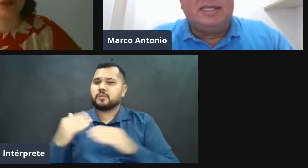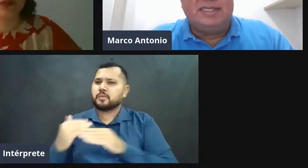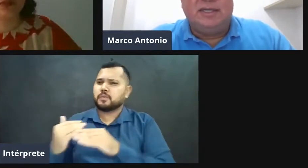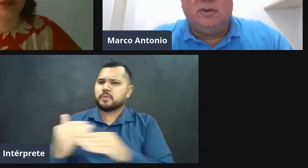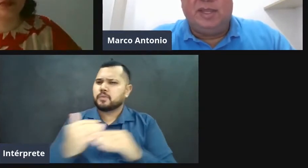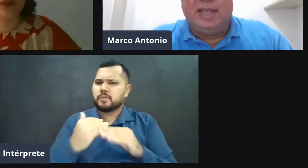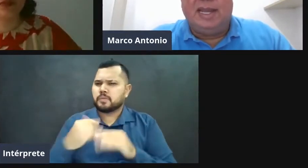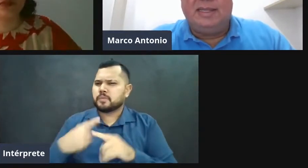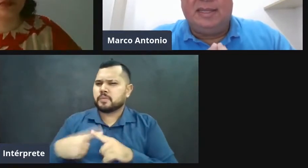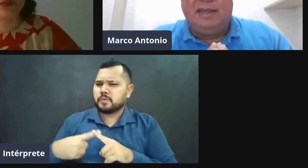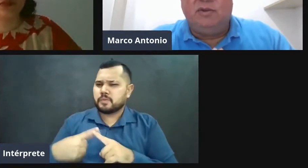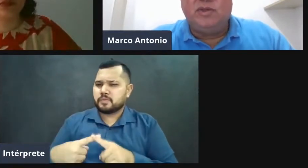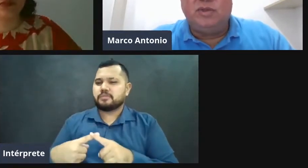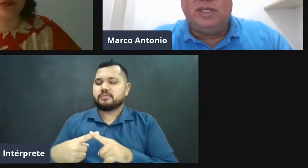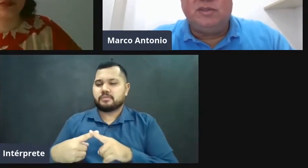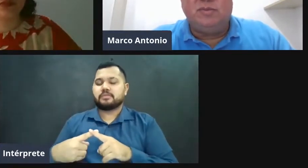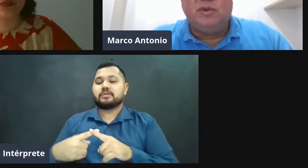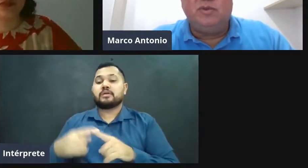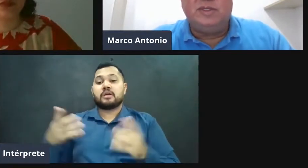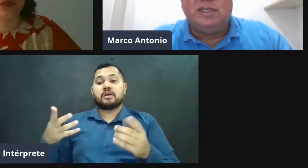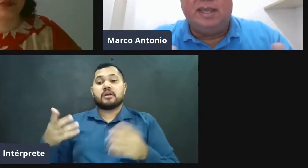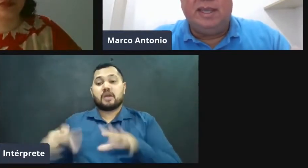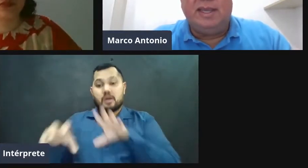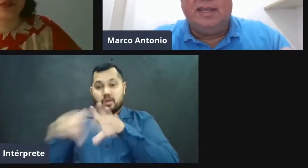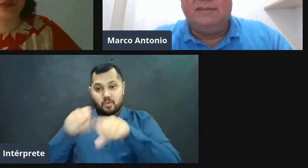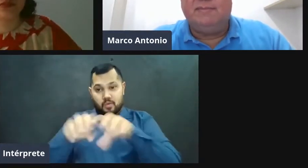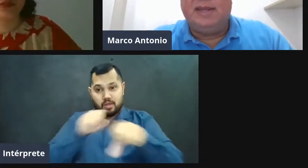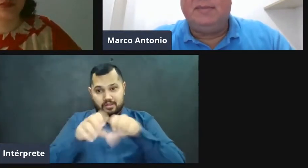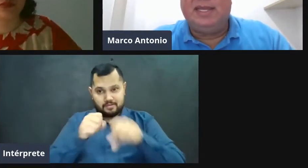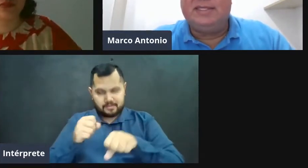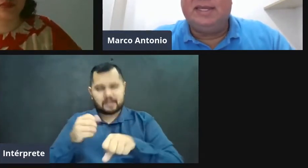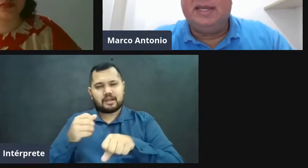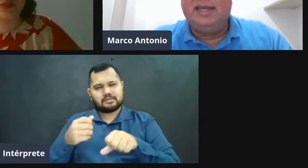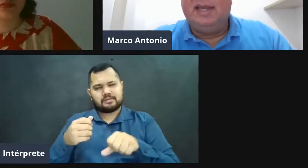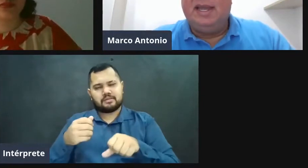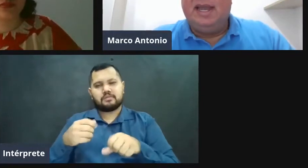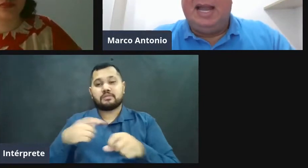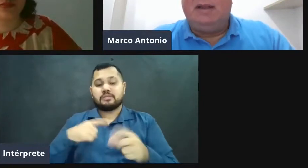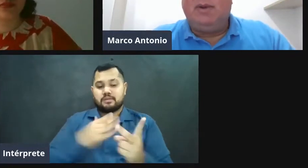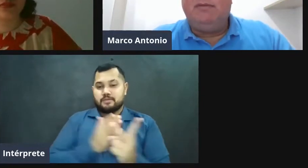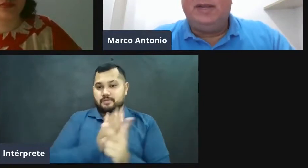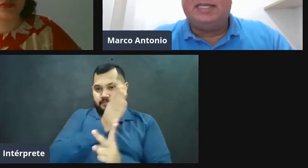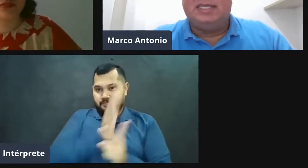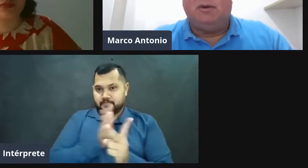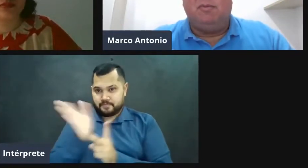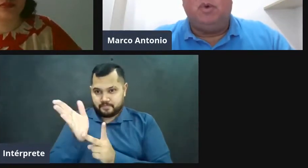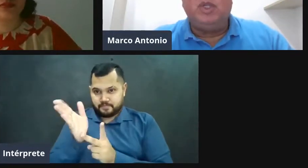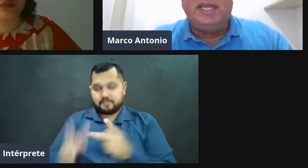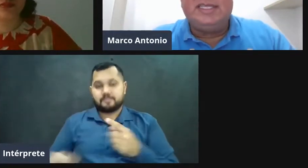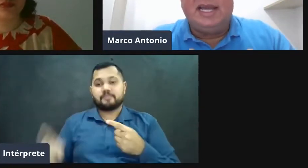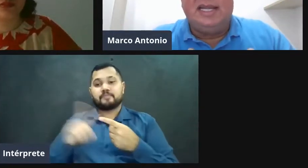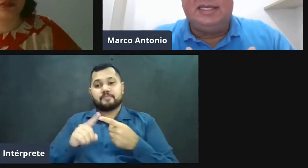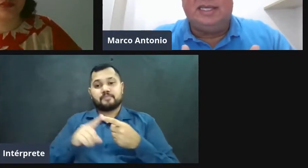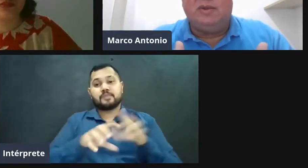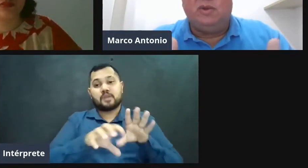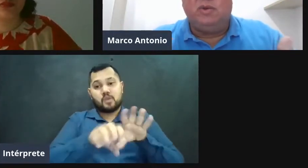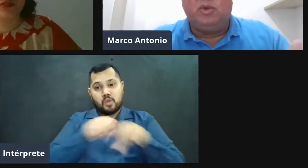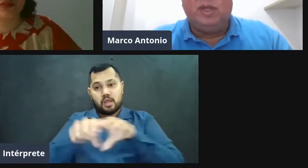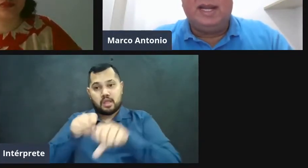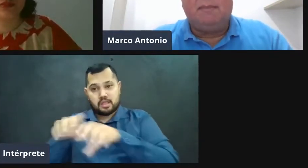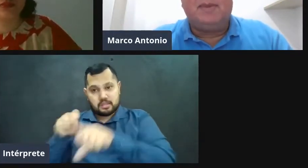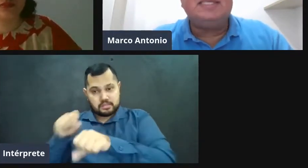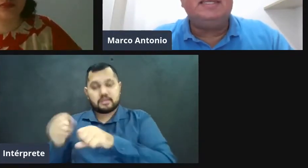A qualificação, ela tem 2 contextos muito prementes, né? A qualificação